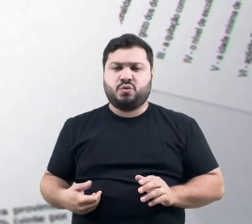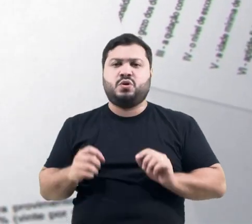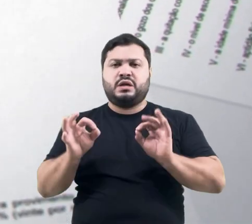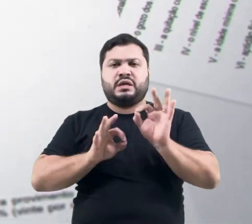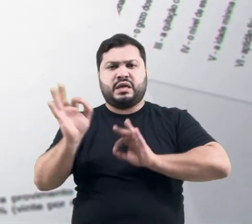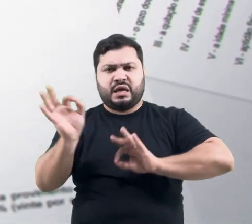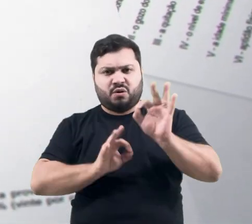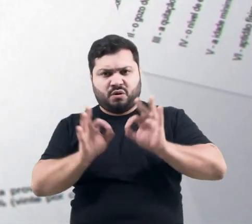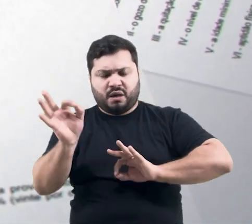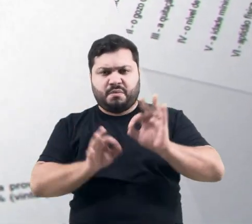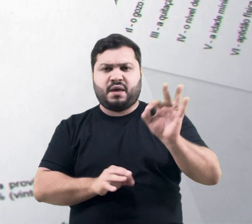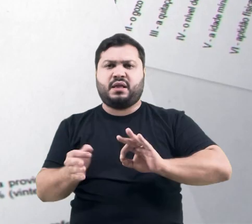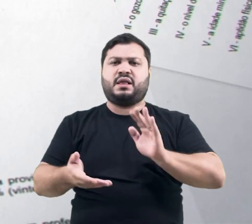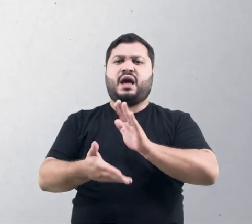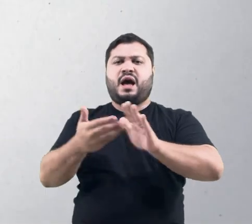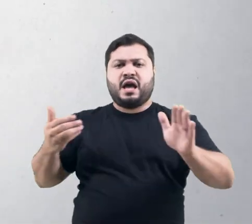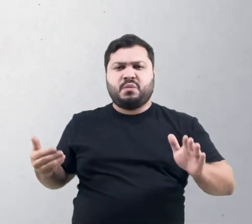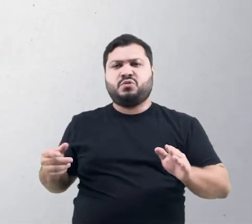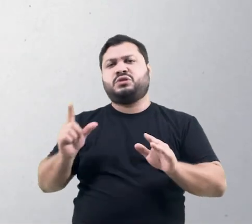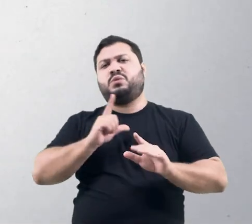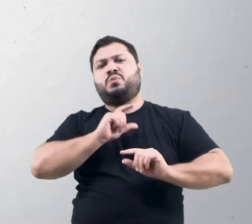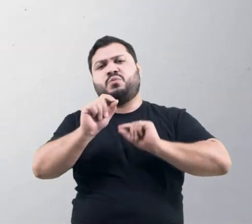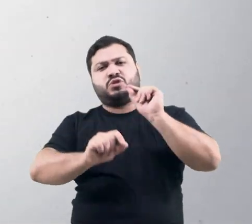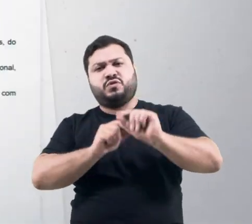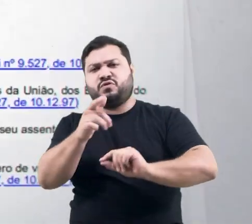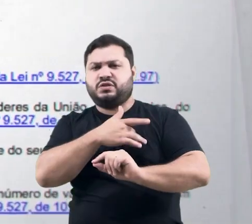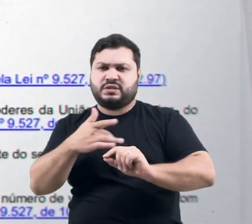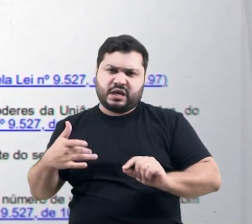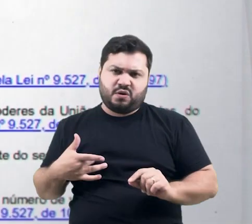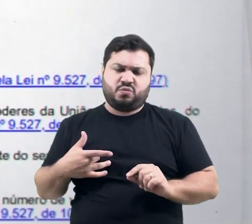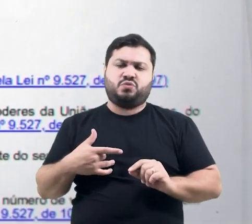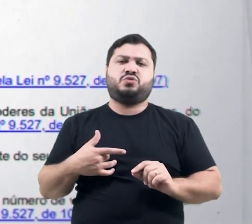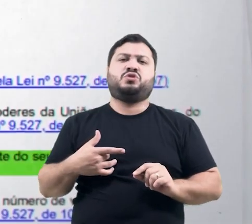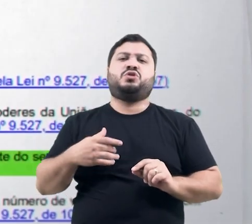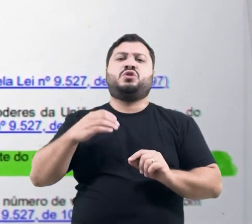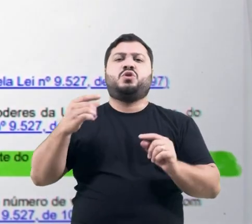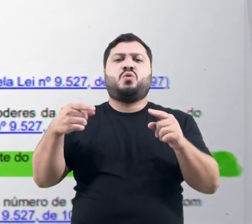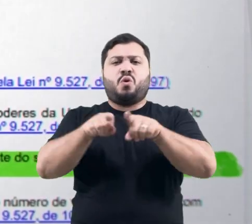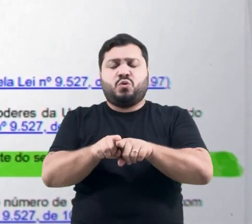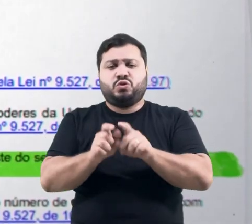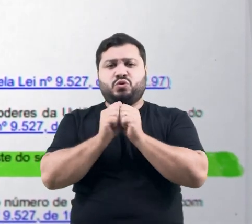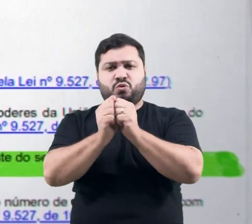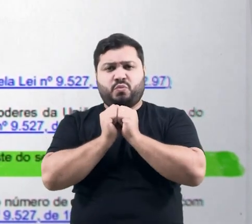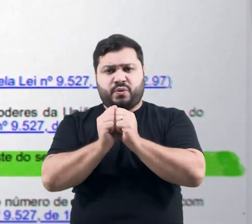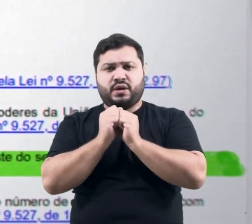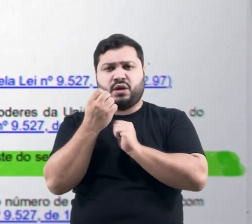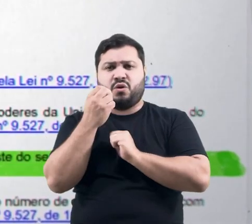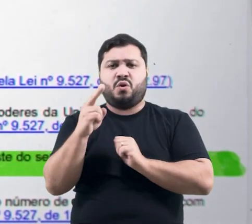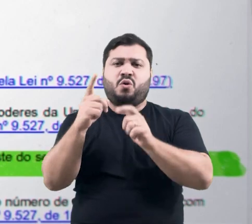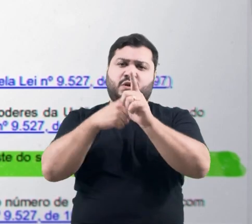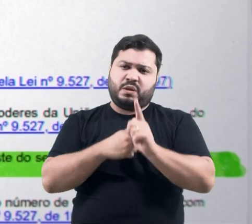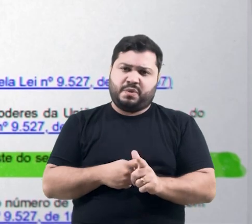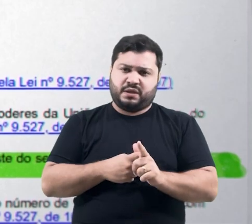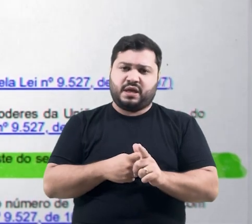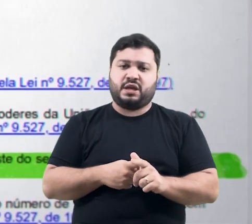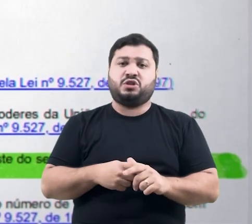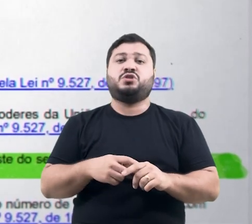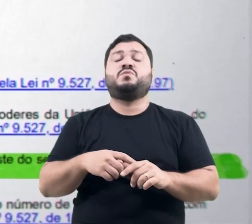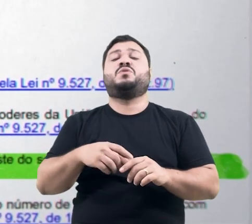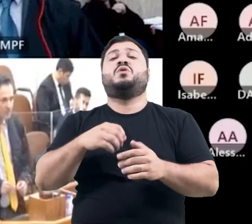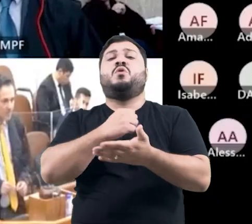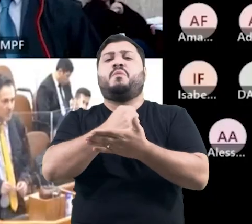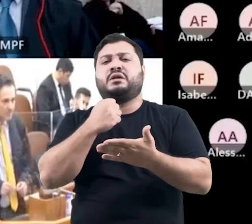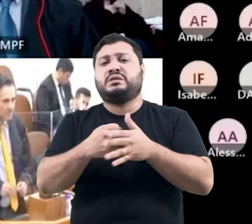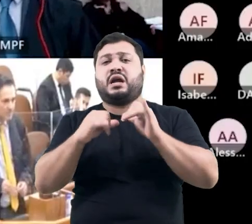Servidores Públicos, que regulamenta a remoção por motivo de saúde do servidor, cônjuge, companheiro ou